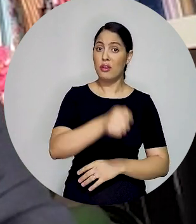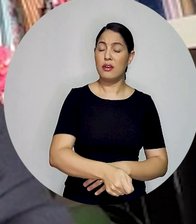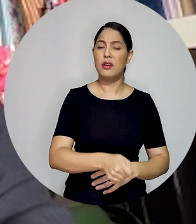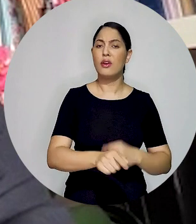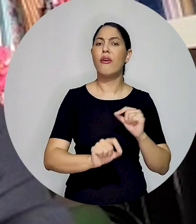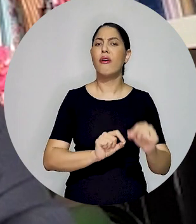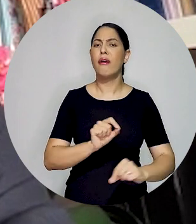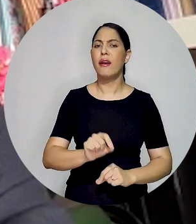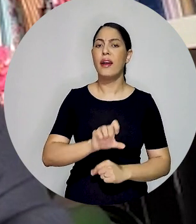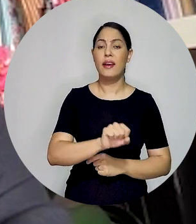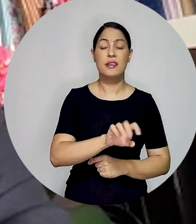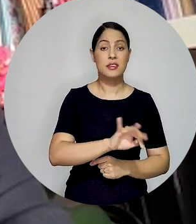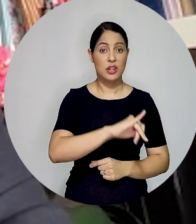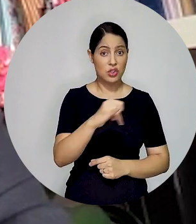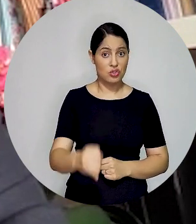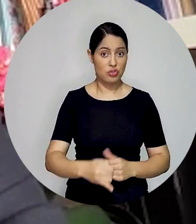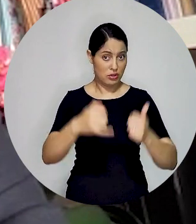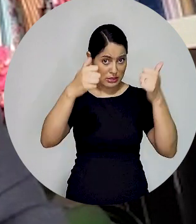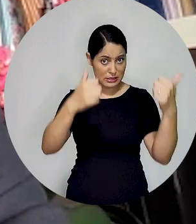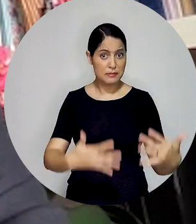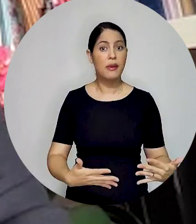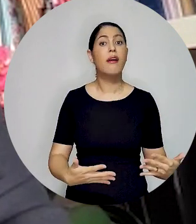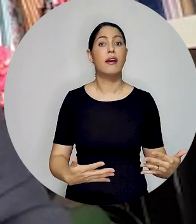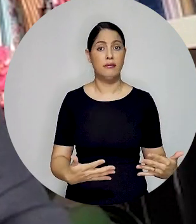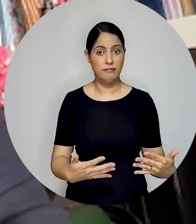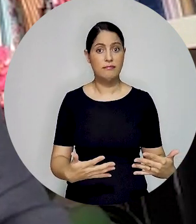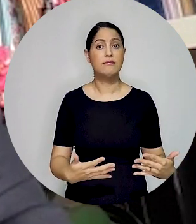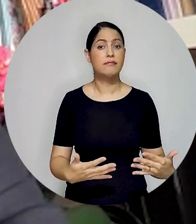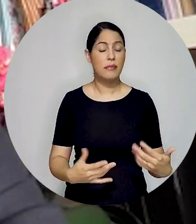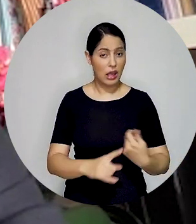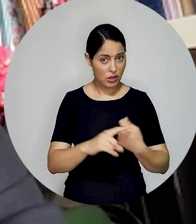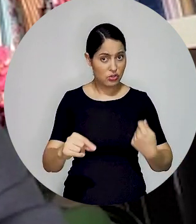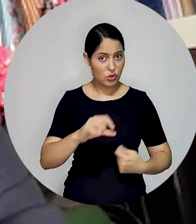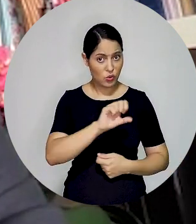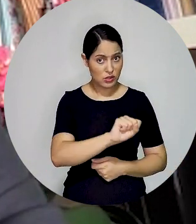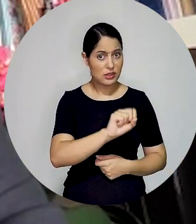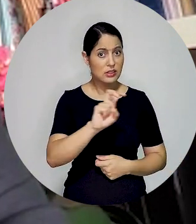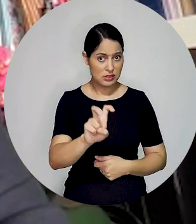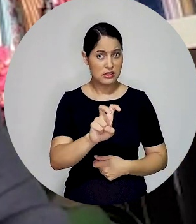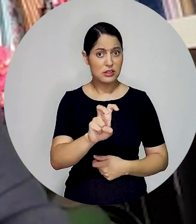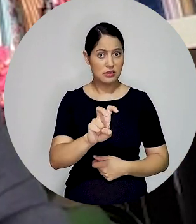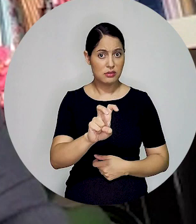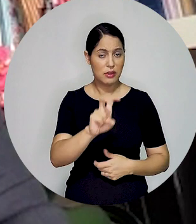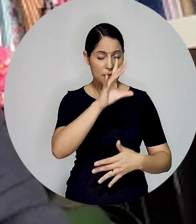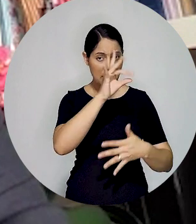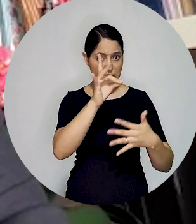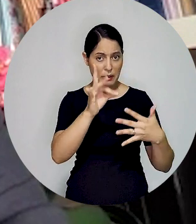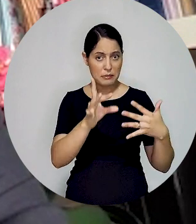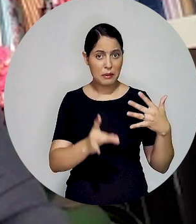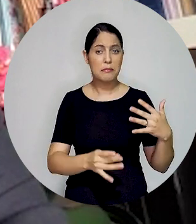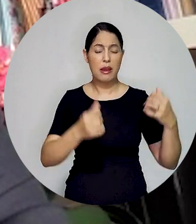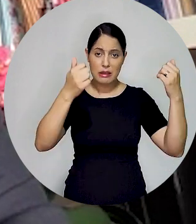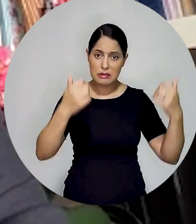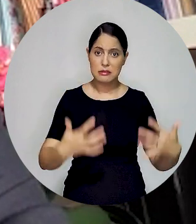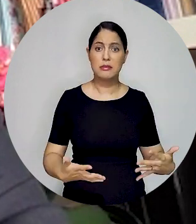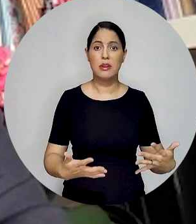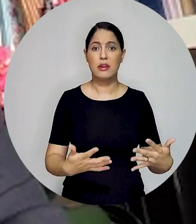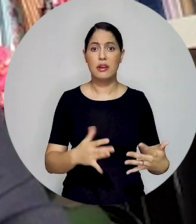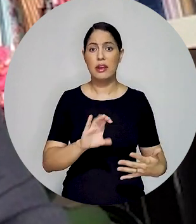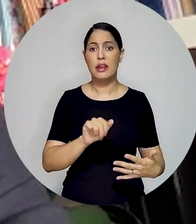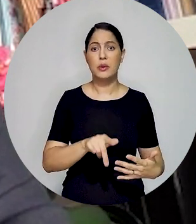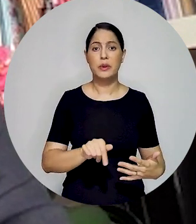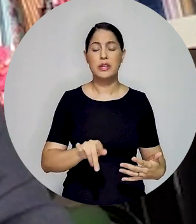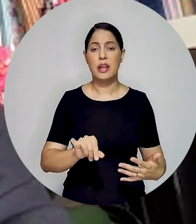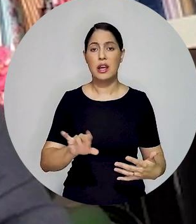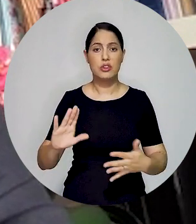jurisprudência da Corte competente, STJ, discutindo a matéria, reconhece o artigo 85 e o seu critério